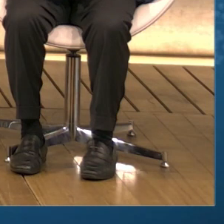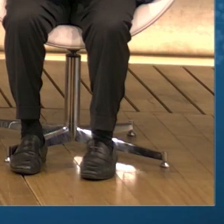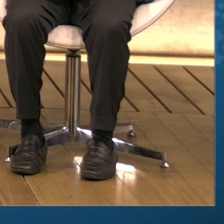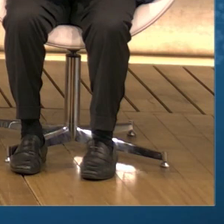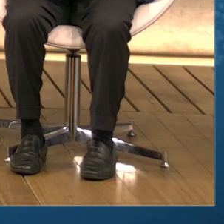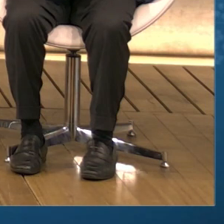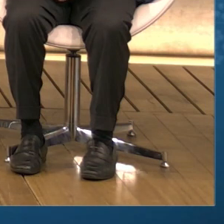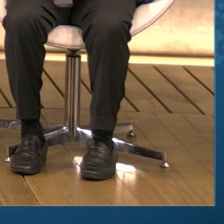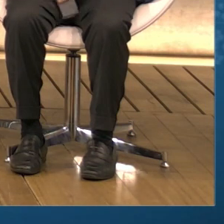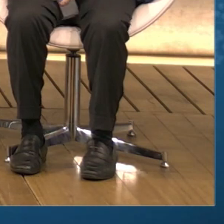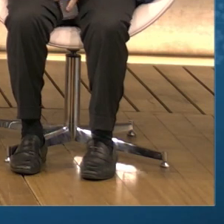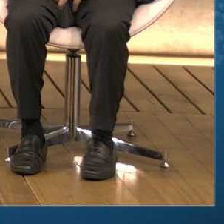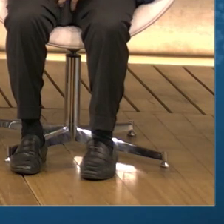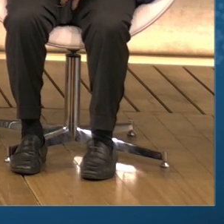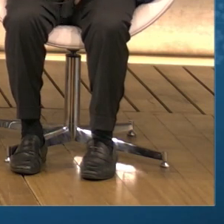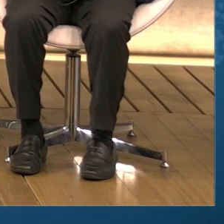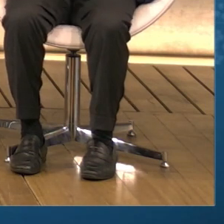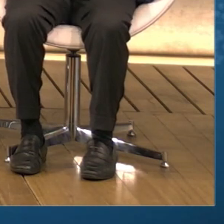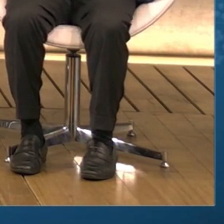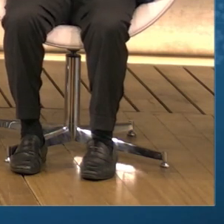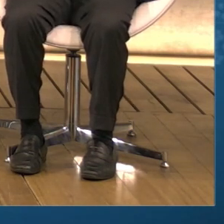obrigado.